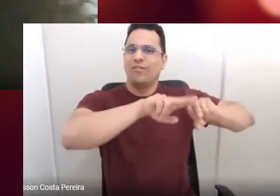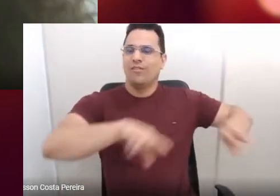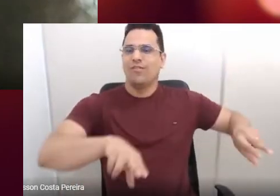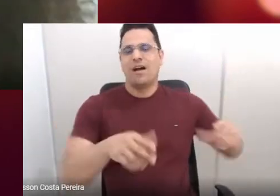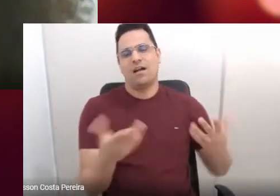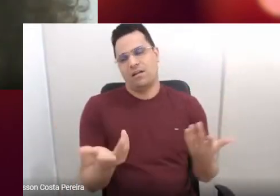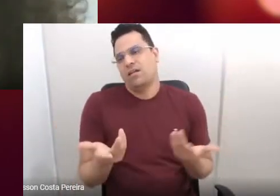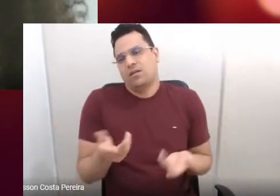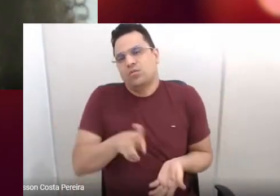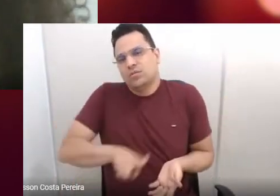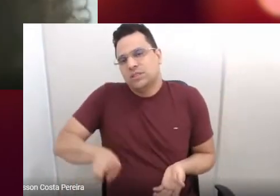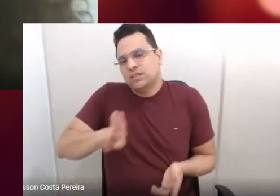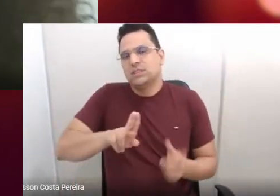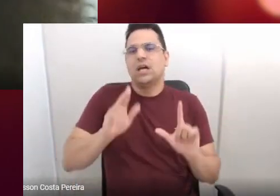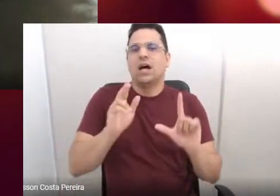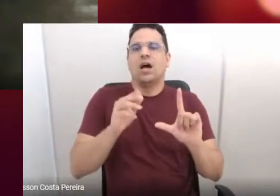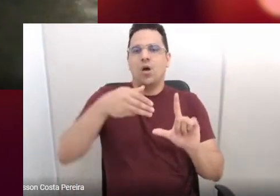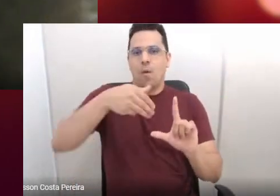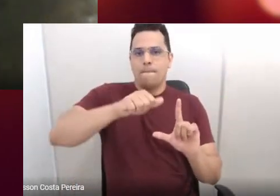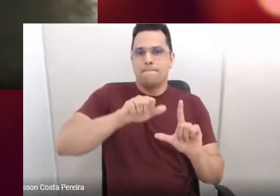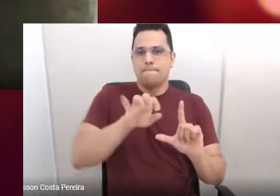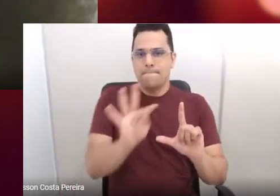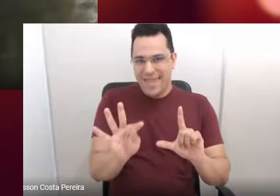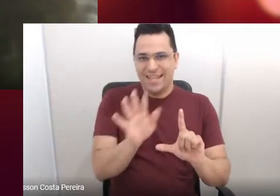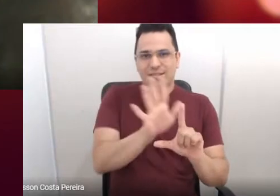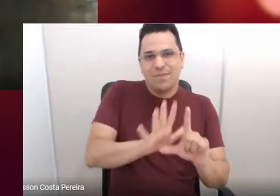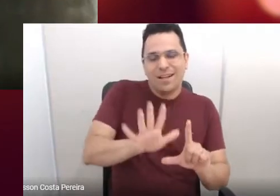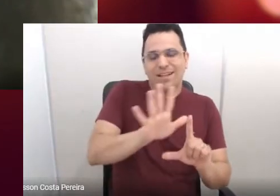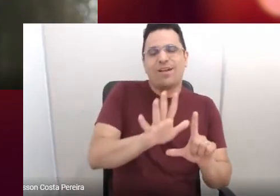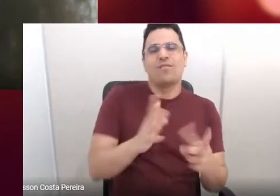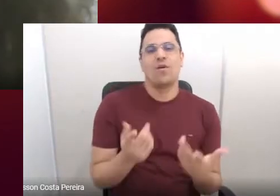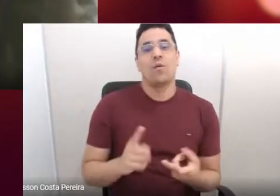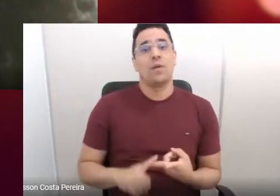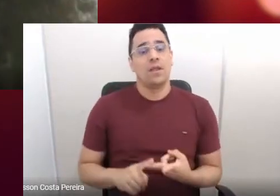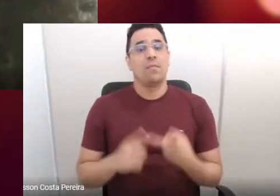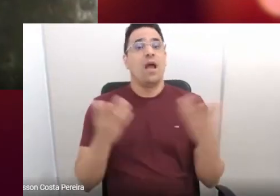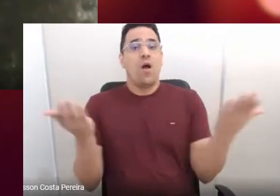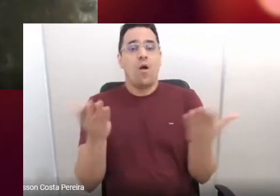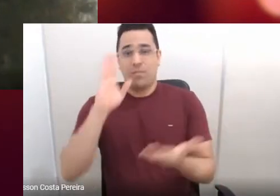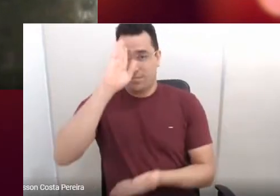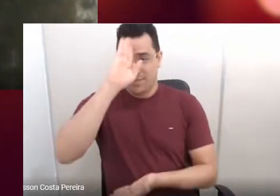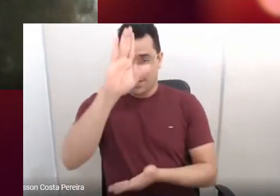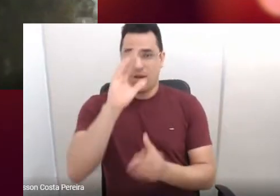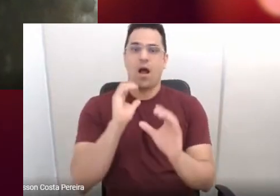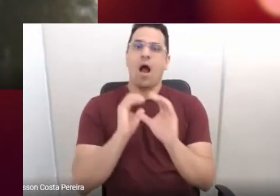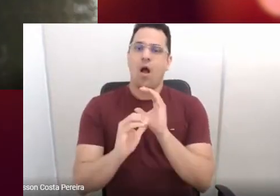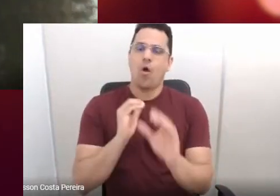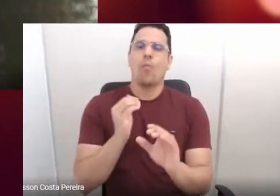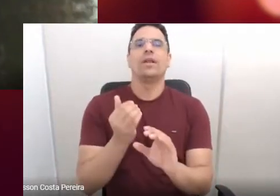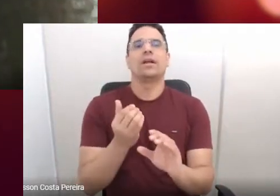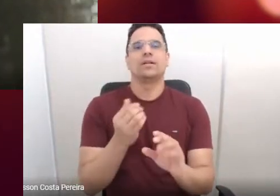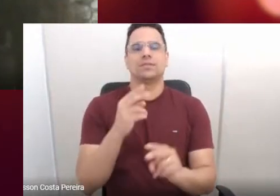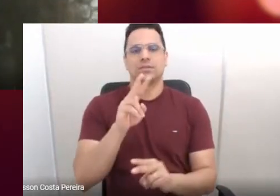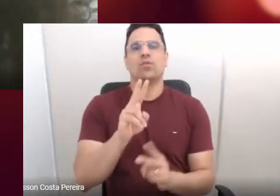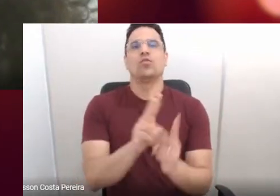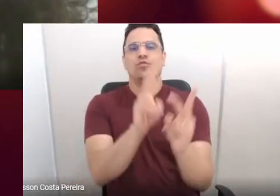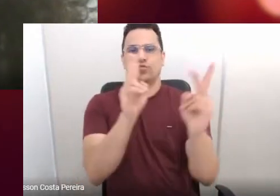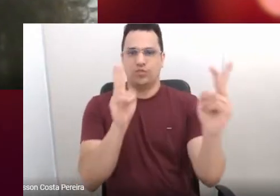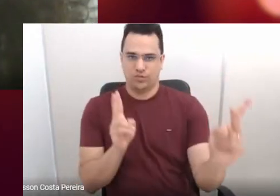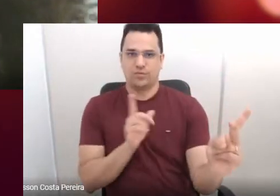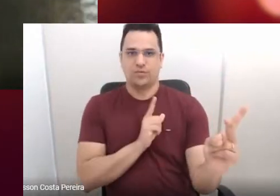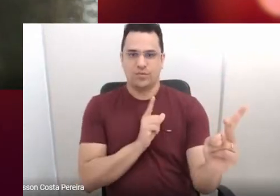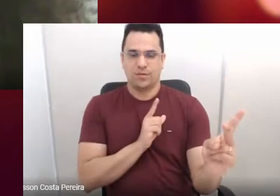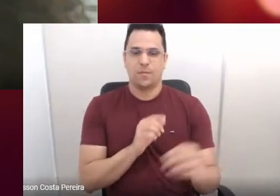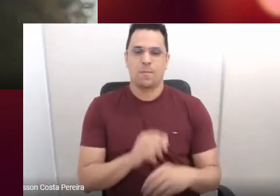das diversas plataformas, né, a comunicação e a tecnologia foi essencial agora, Sim. né,